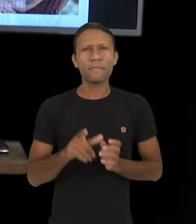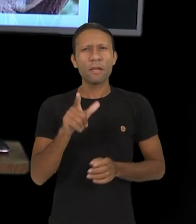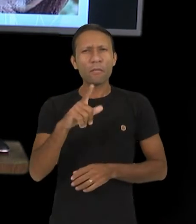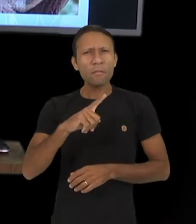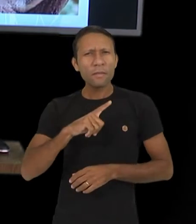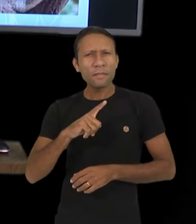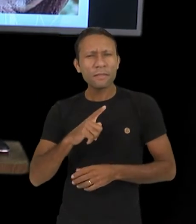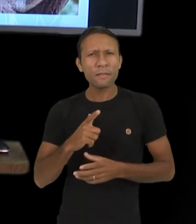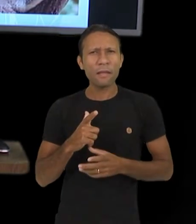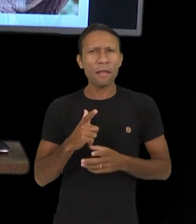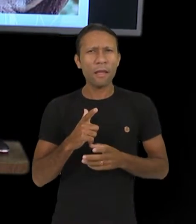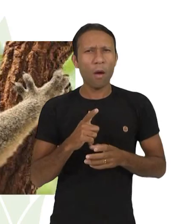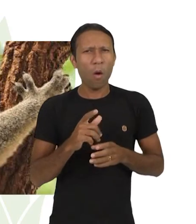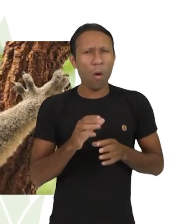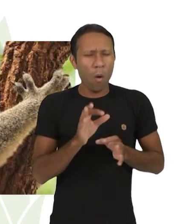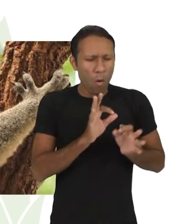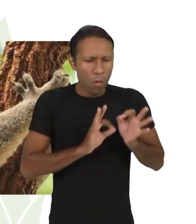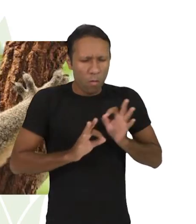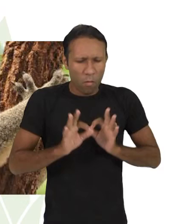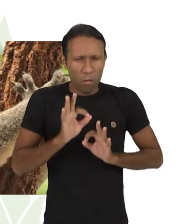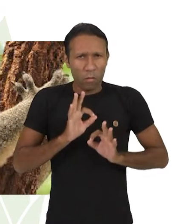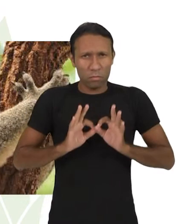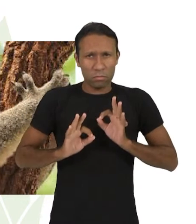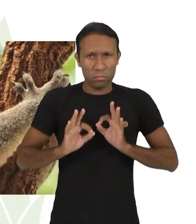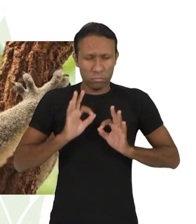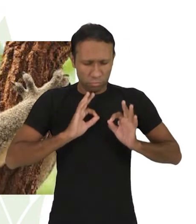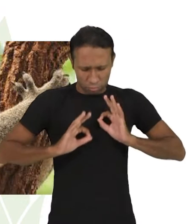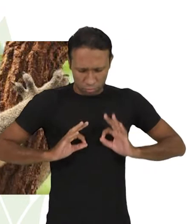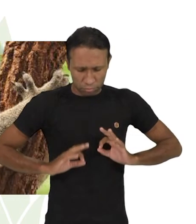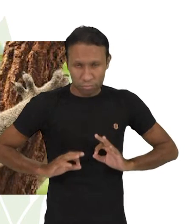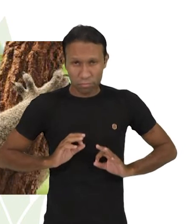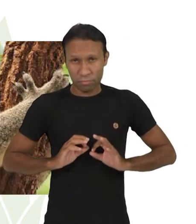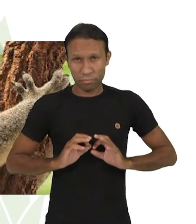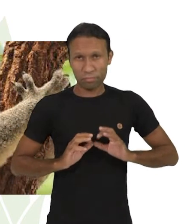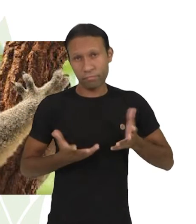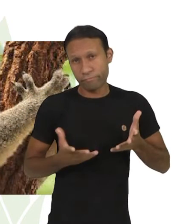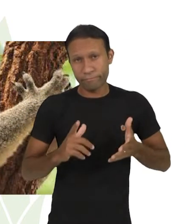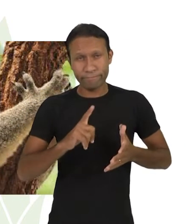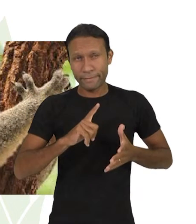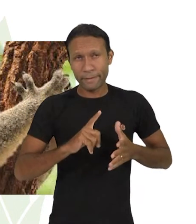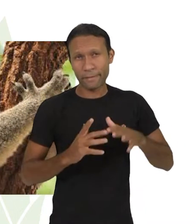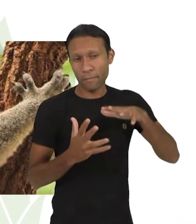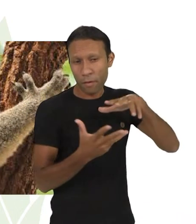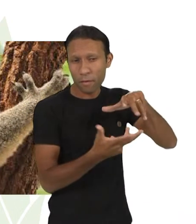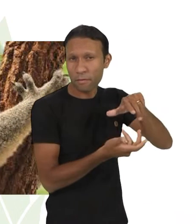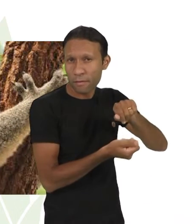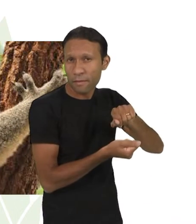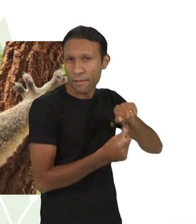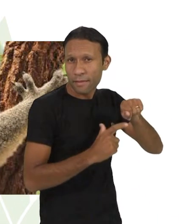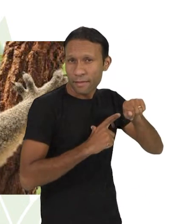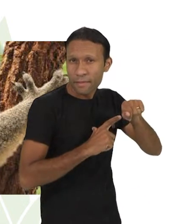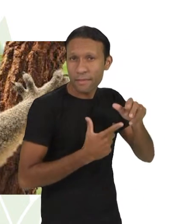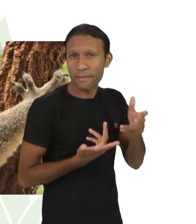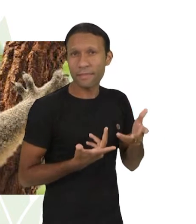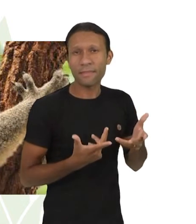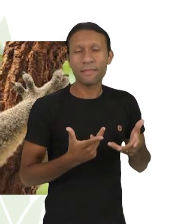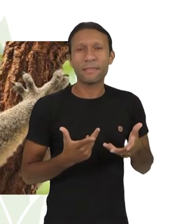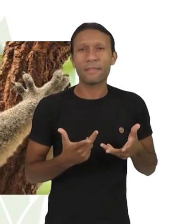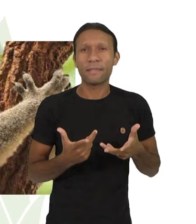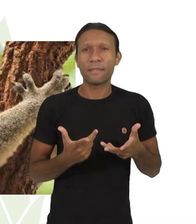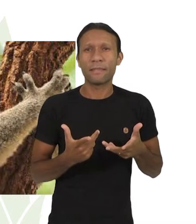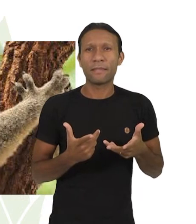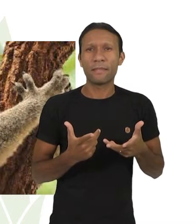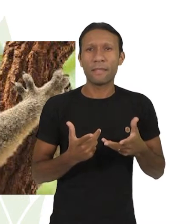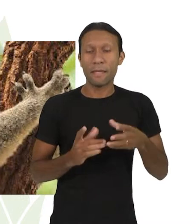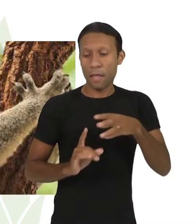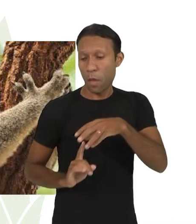Você tem organismos, né, no seu planeta, não, no nosso planeta, né? Você tem organismos que